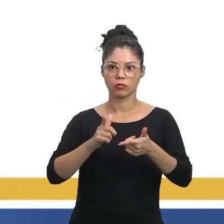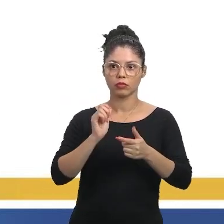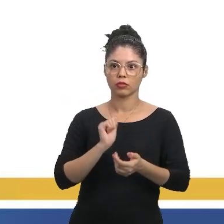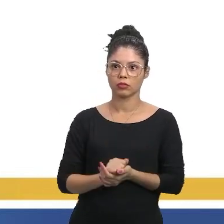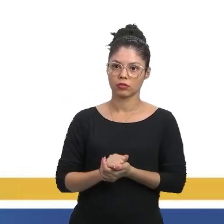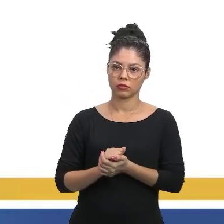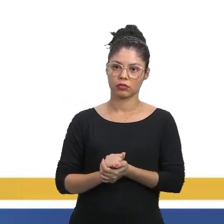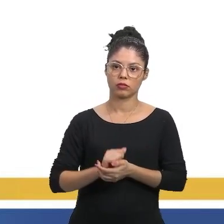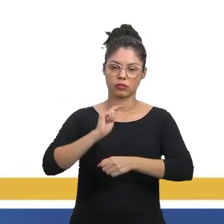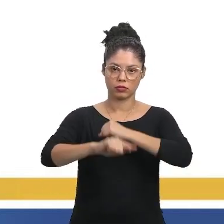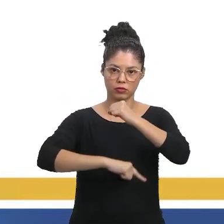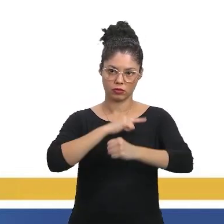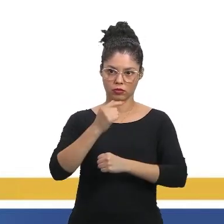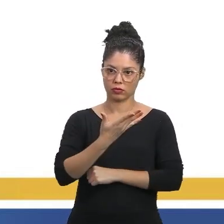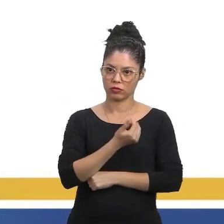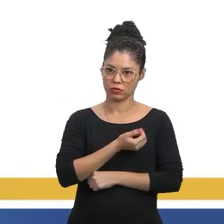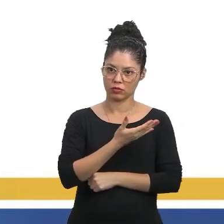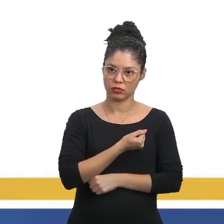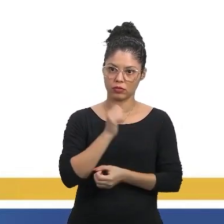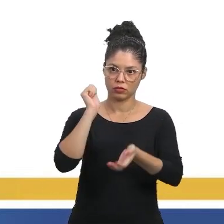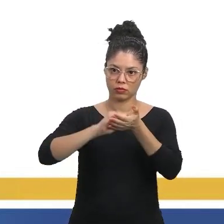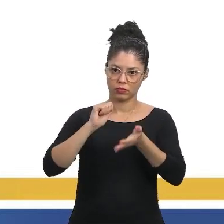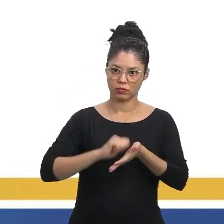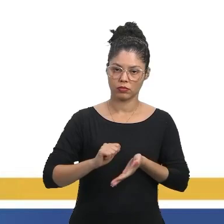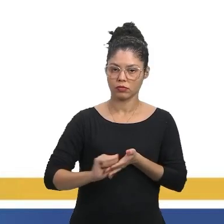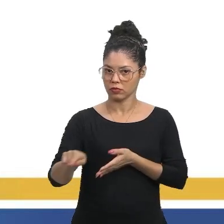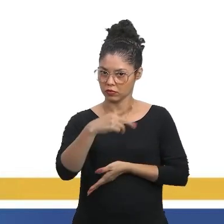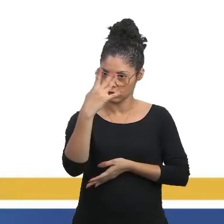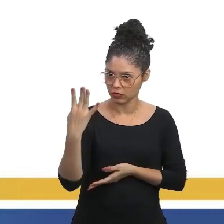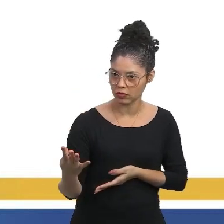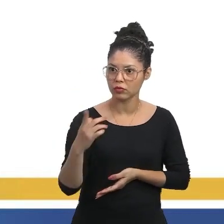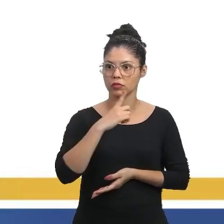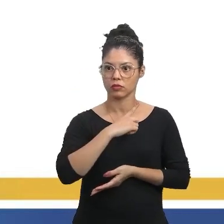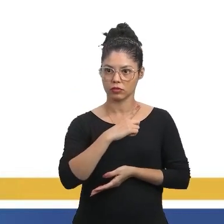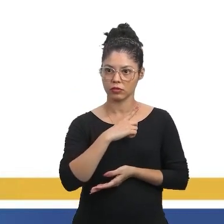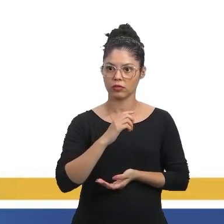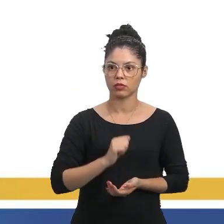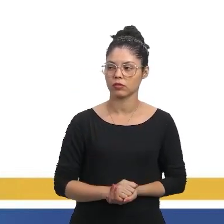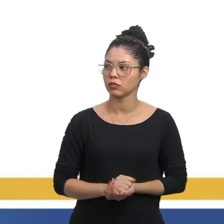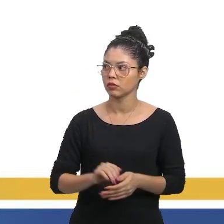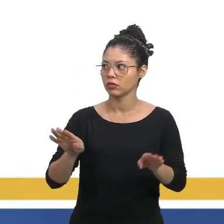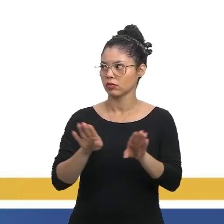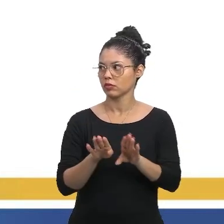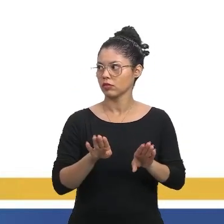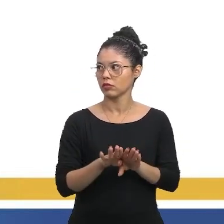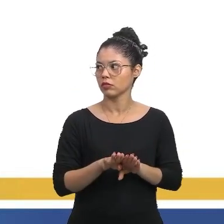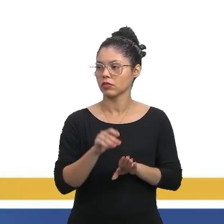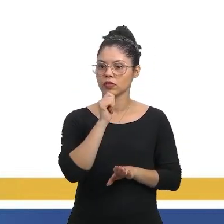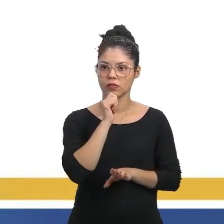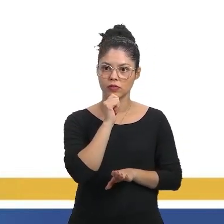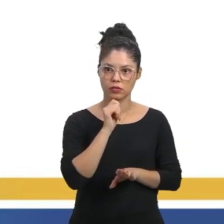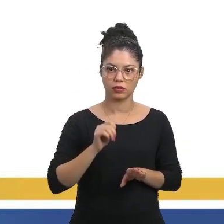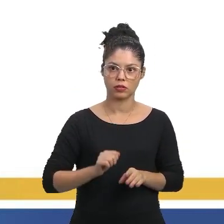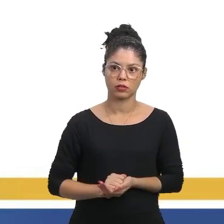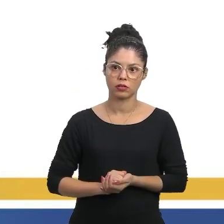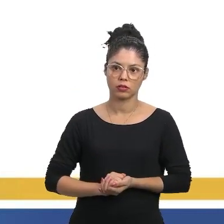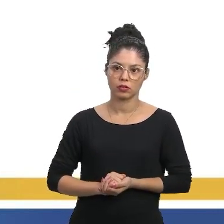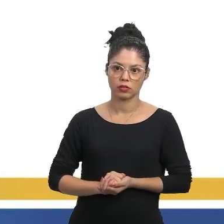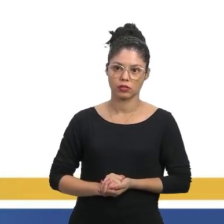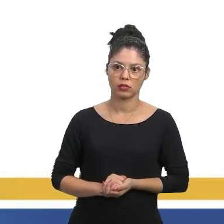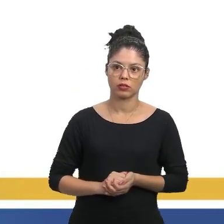é o átomo, o númerozinho subscrito é a quantidade que esse átomo existe na molécula, e aí você depois vai ter